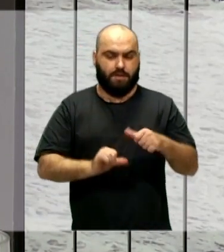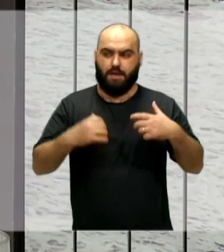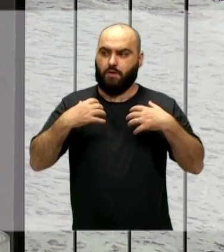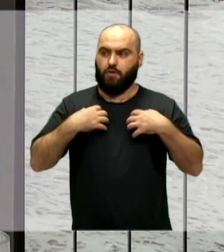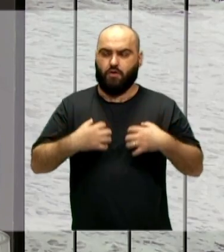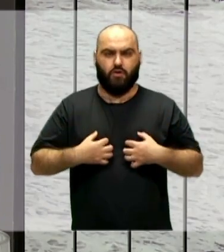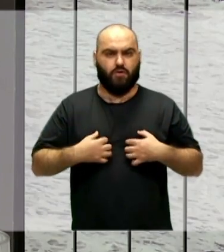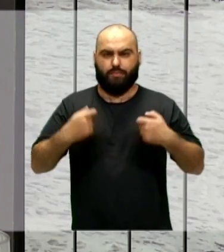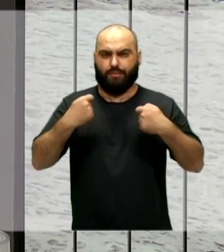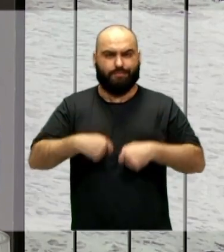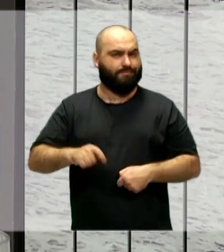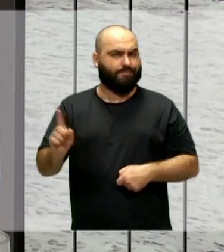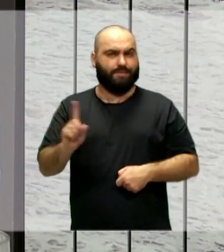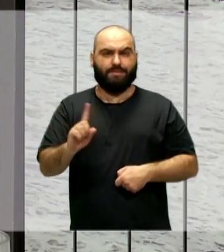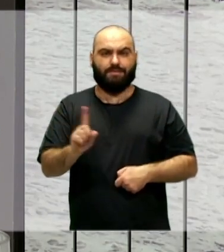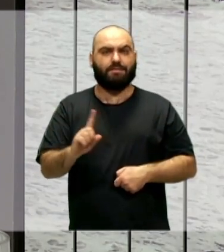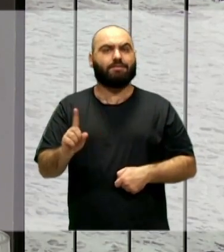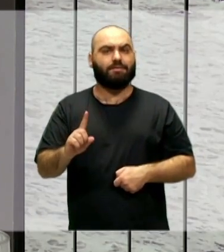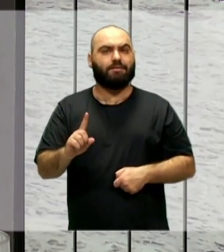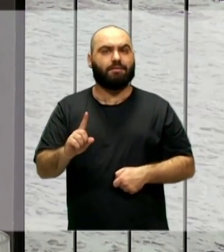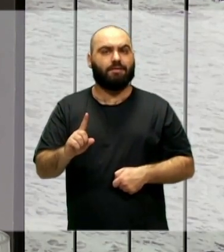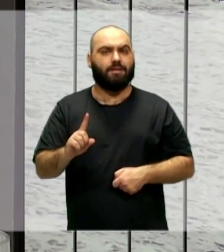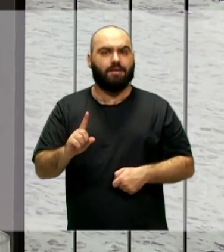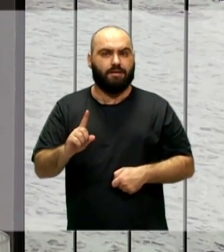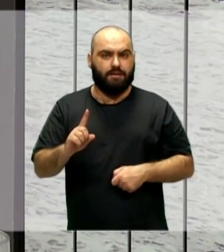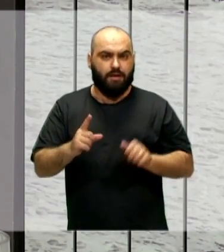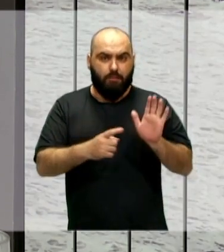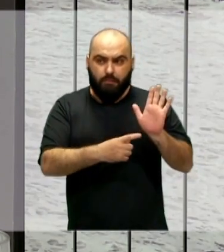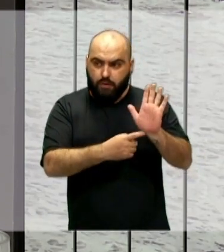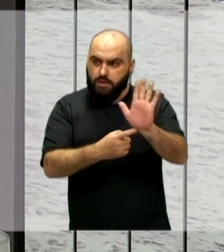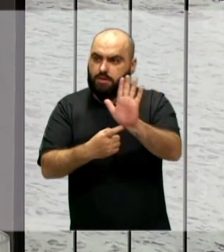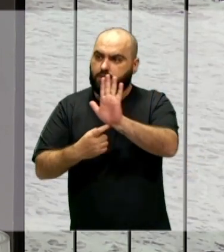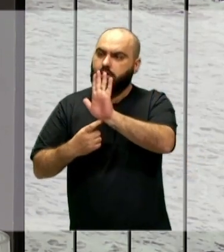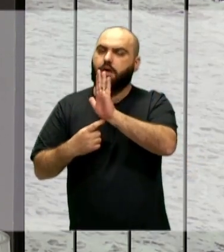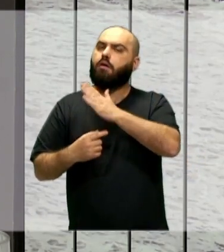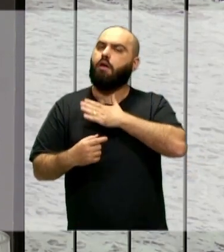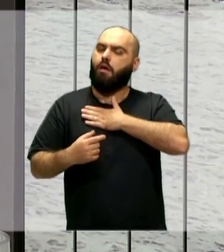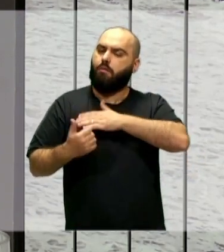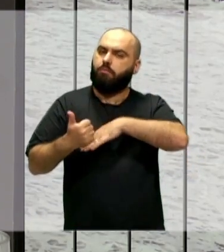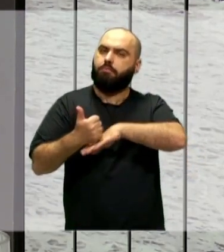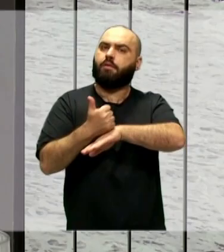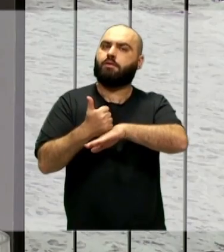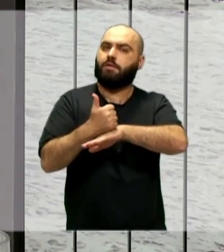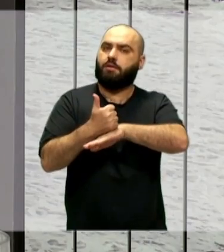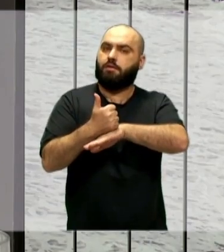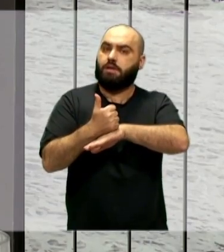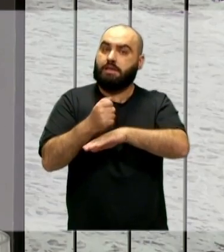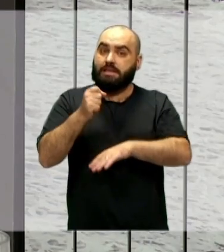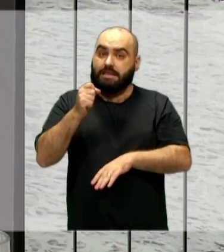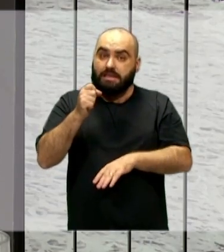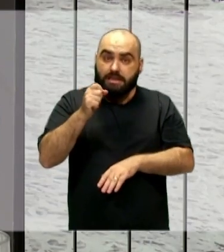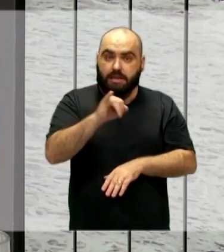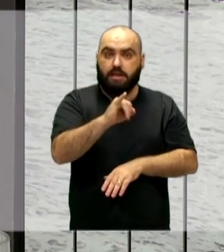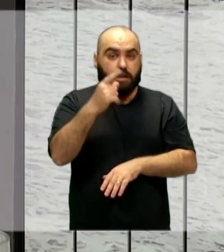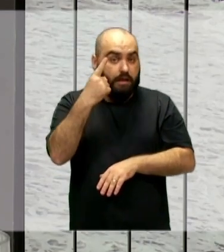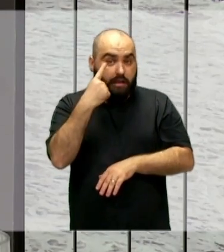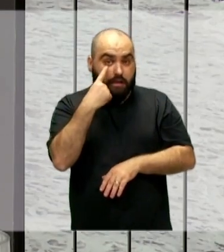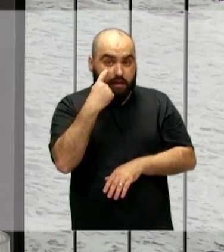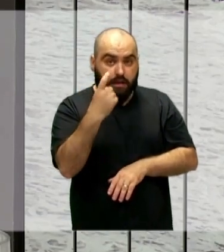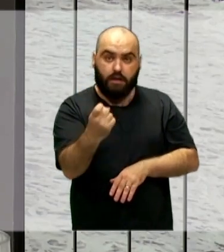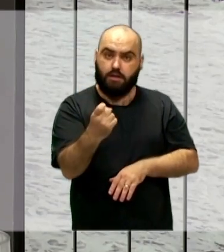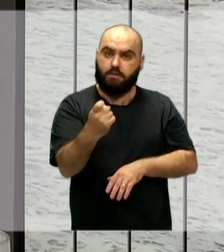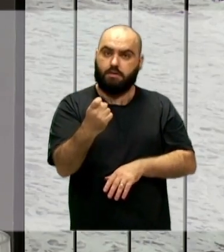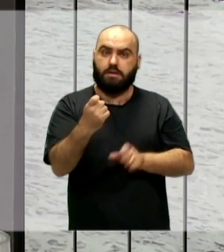corporal para afirmar a nossa performance social. A gente faz isso se for de interesse, se for da vontade